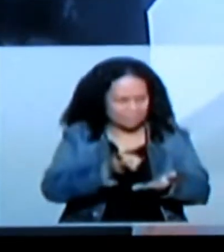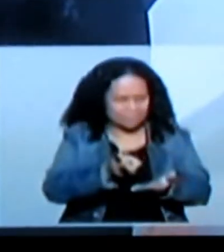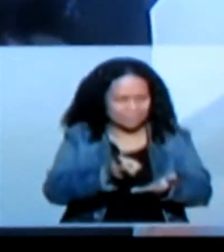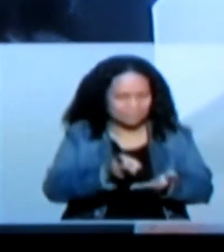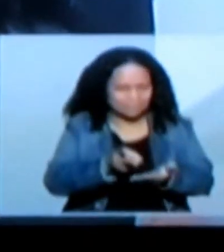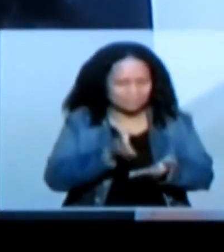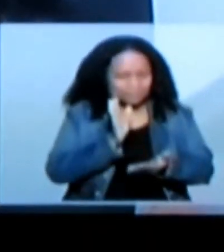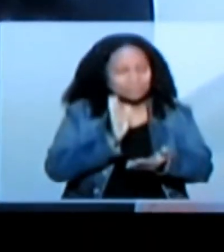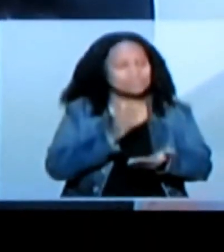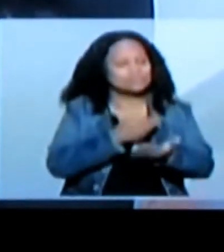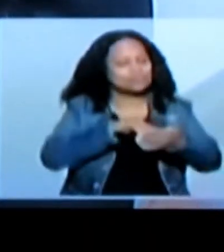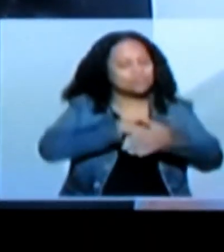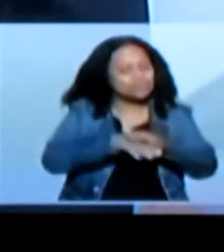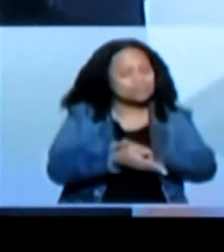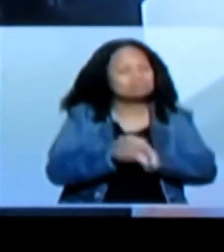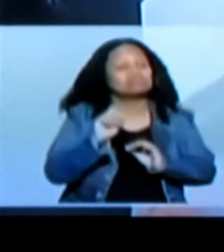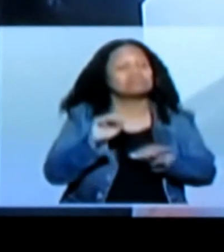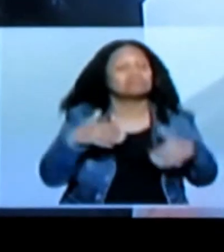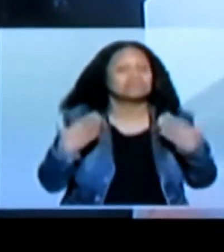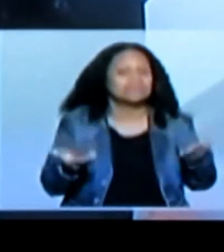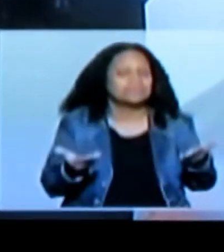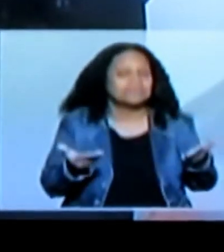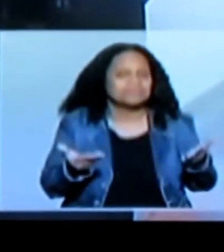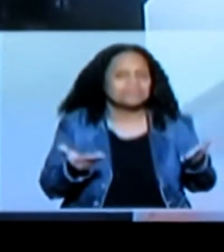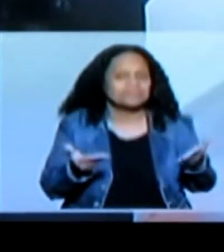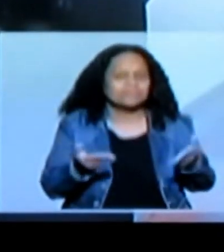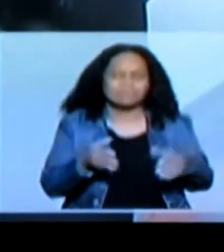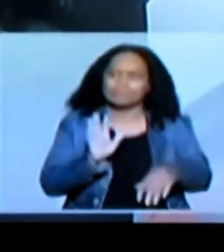bacana. E aí é sempre assim, você tem esse hábito desde quando?